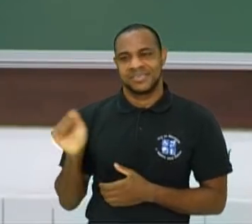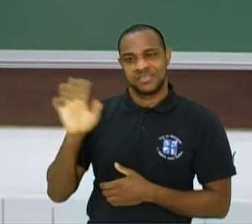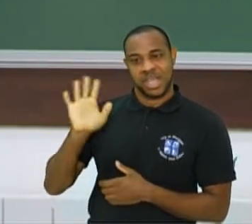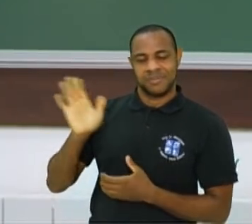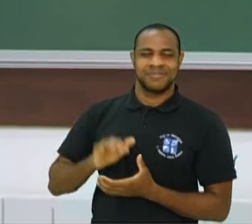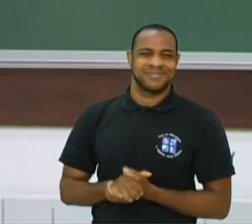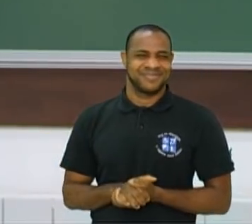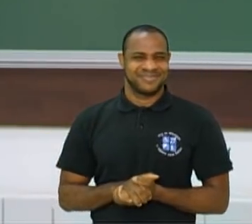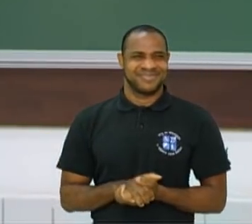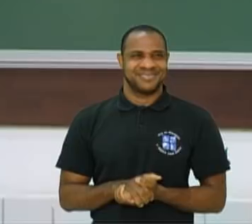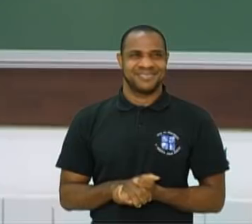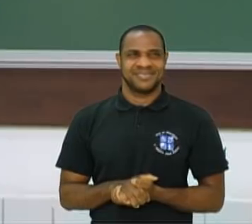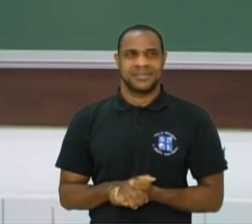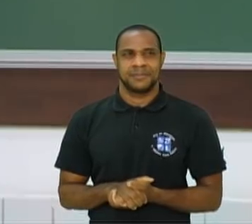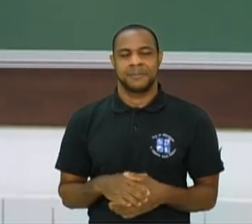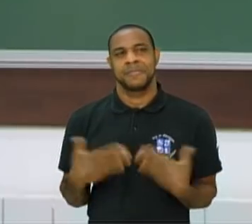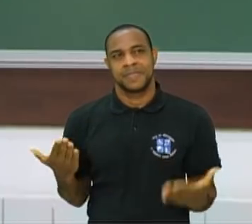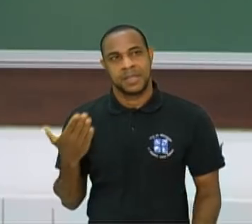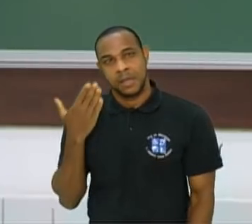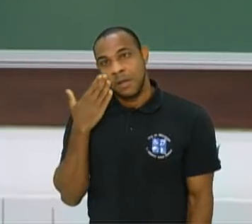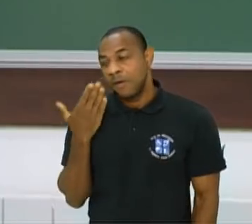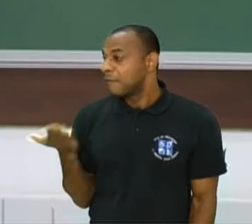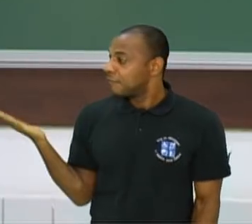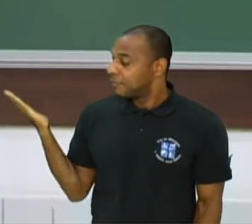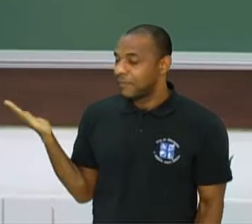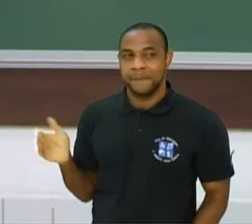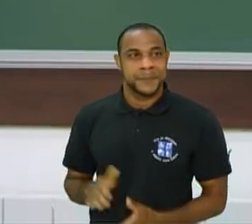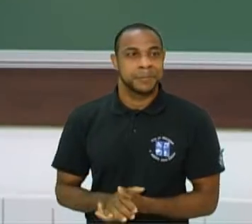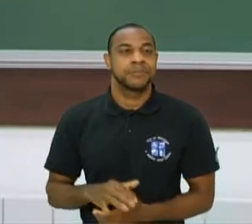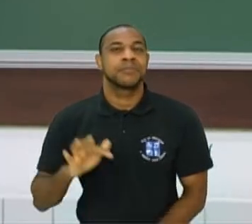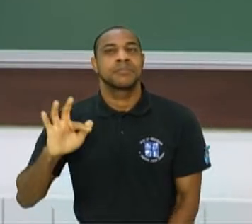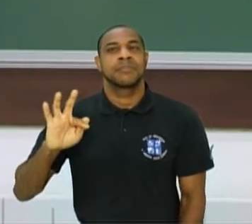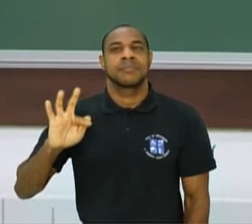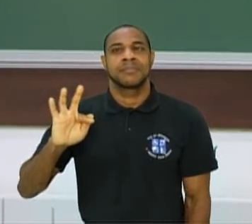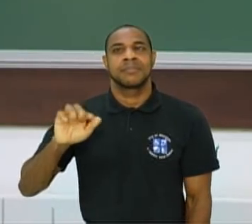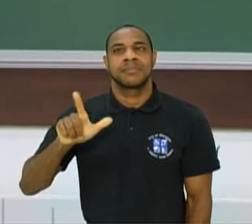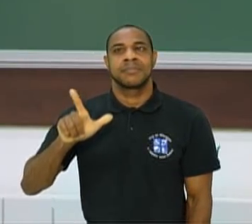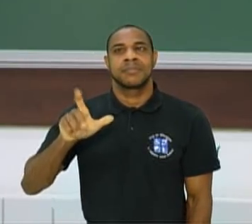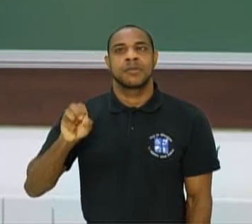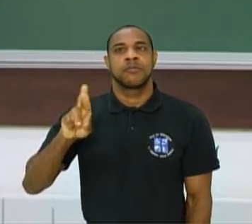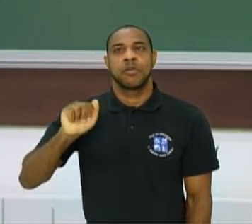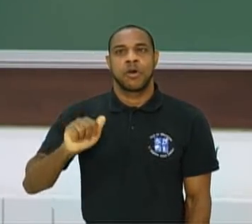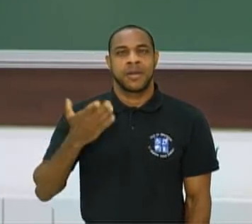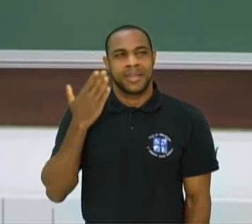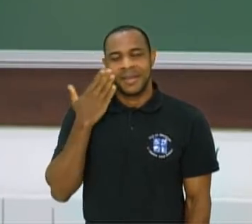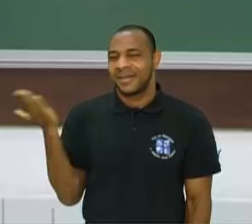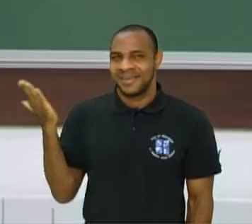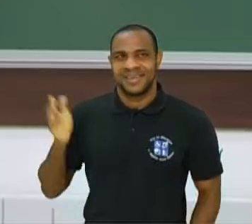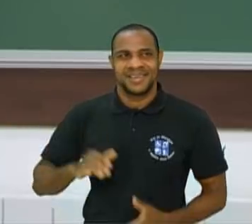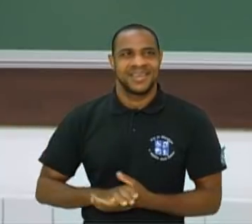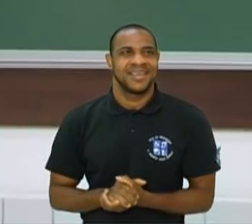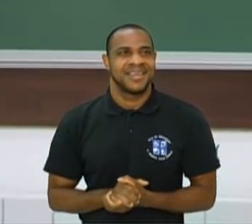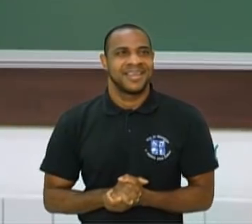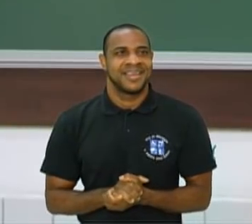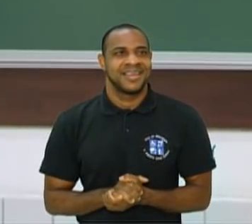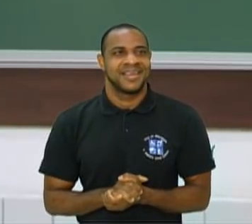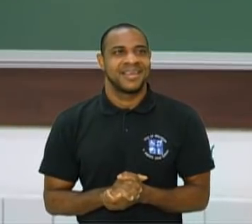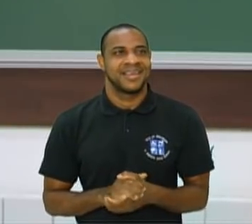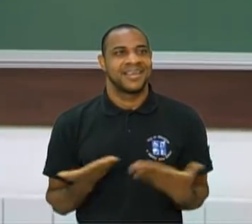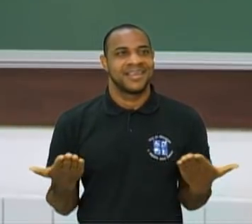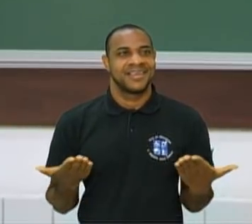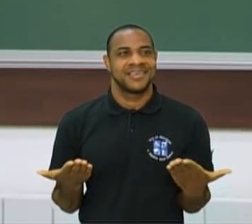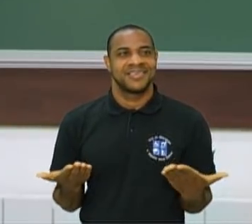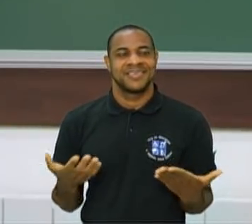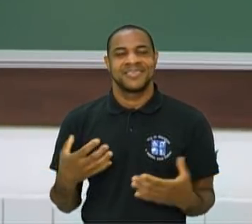Tchau! Viu, gente? Essa foi a Flora, né? Que aflorou em mim. Foi